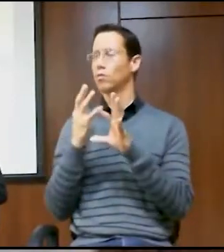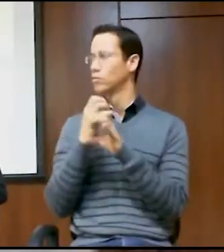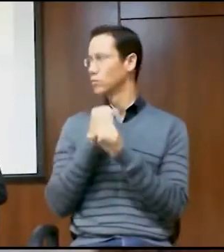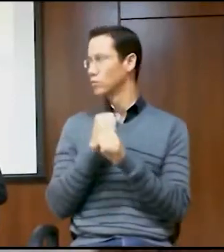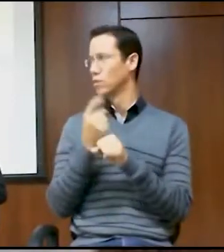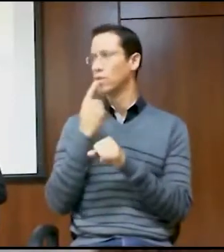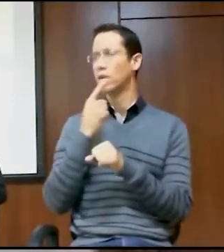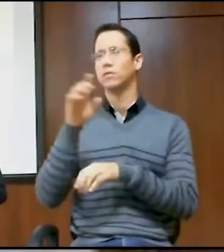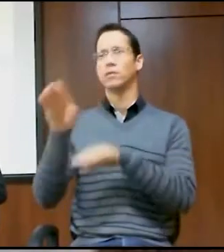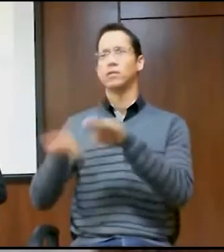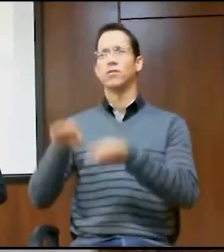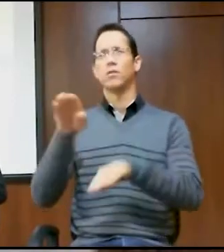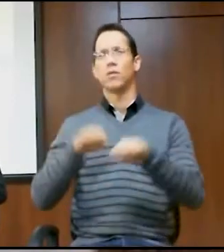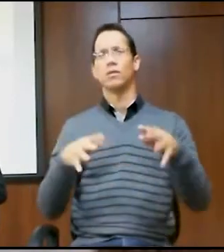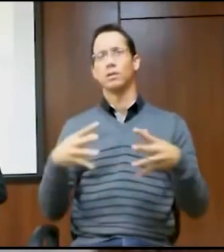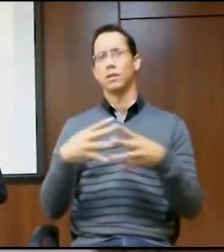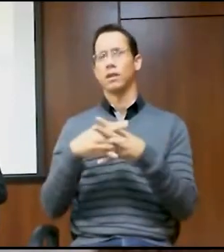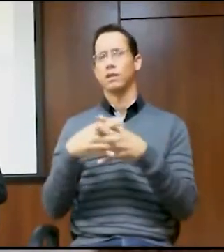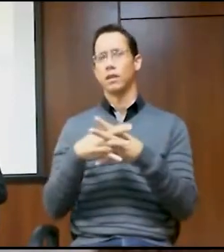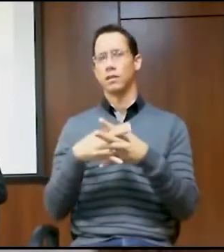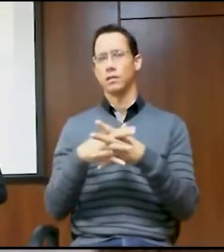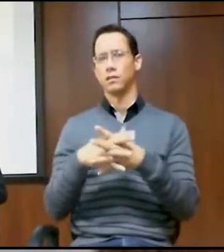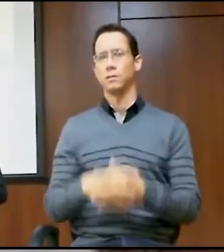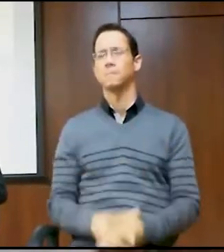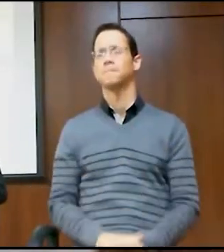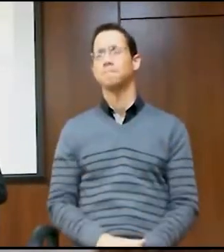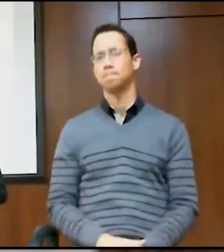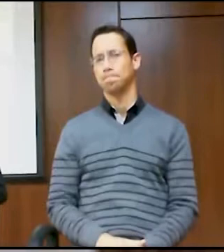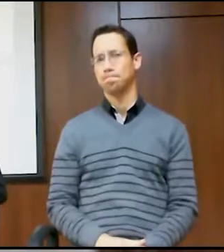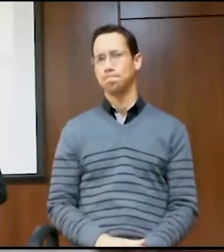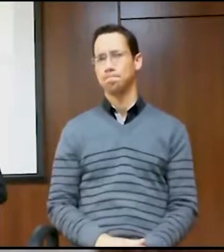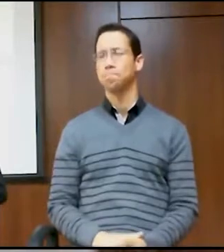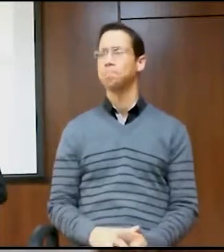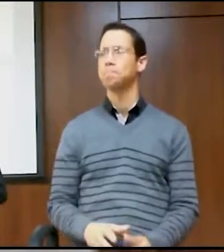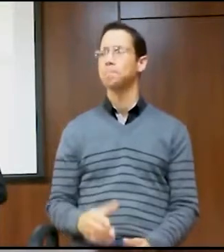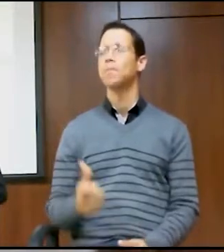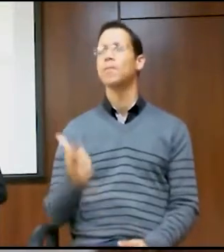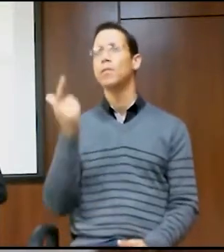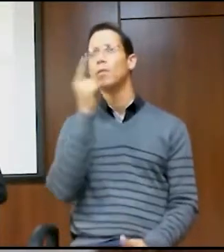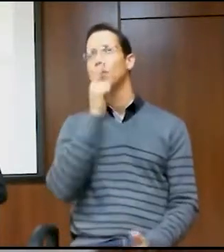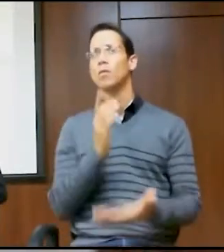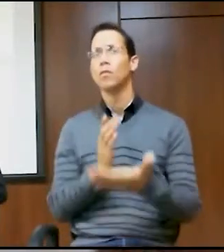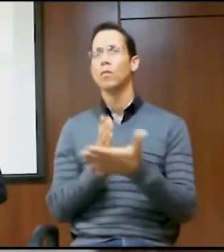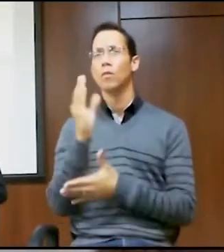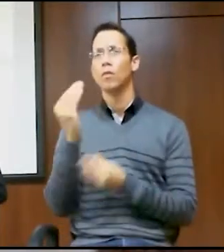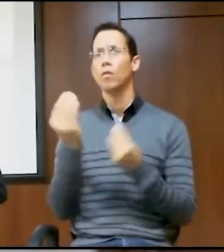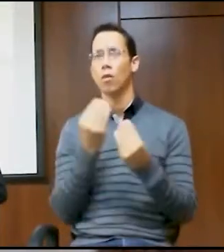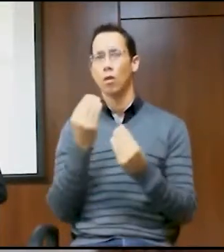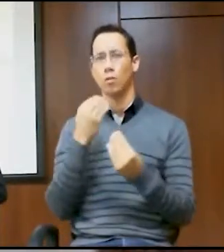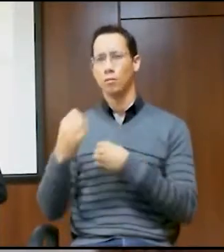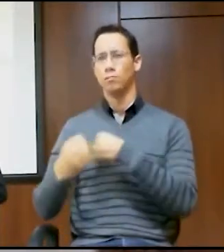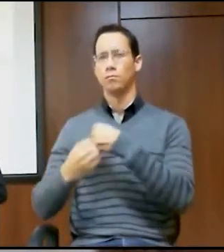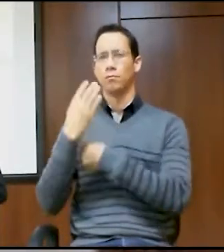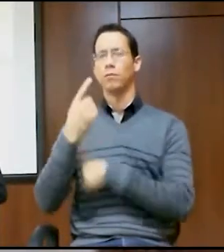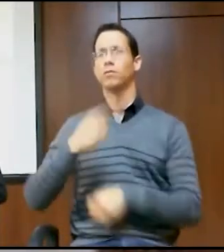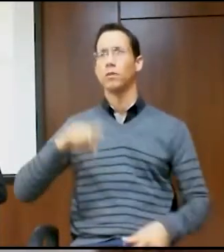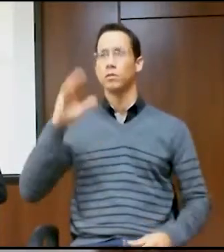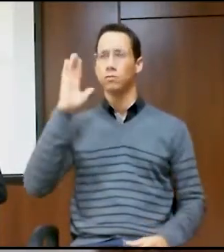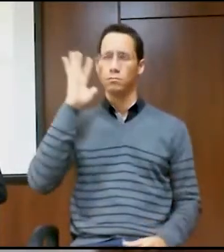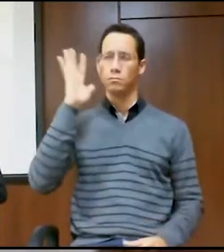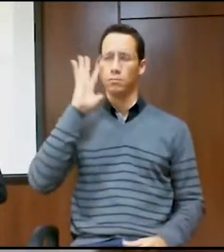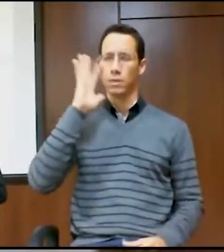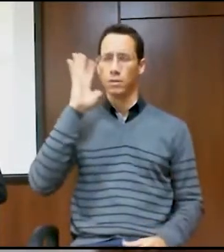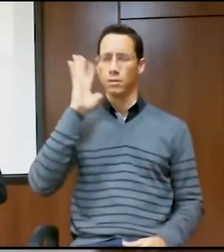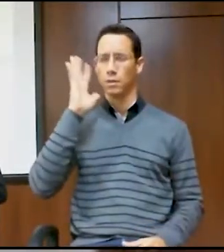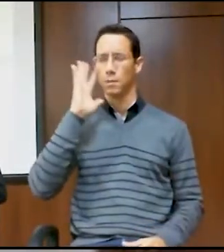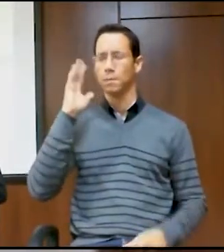de desigualdades entrelaçadas. E para superar, e aí um pouco ele dá uma pista para a gente começar a pensar